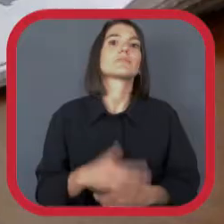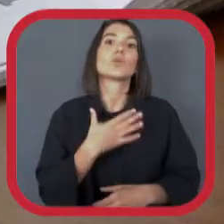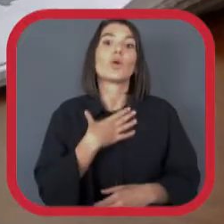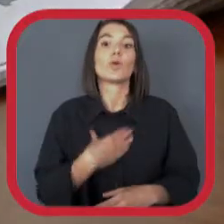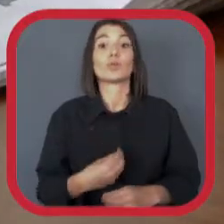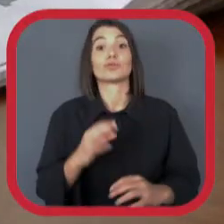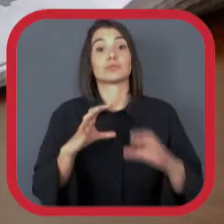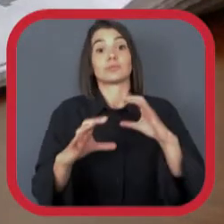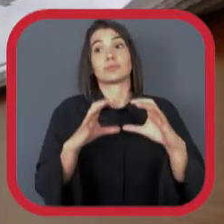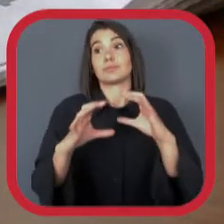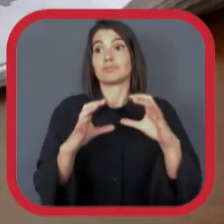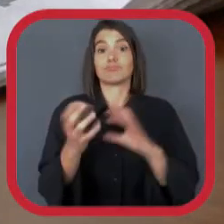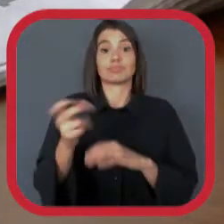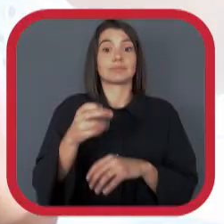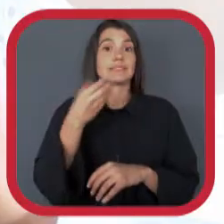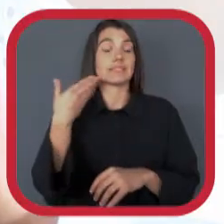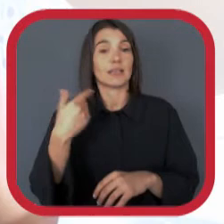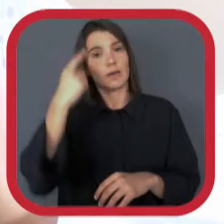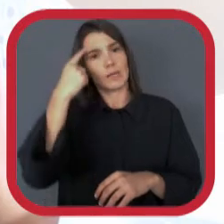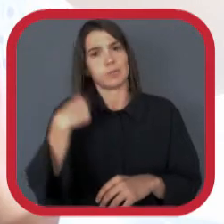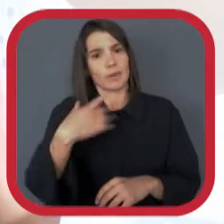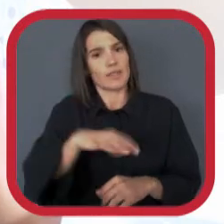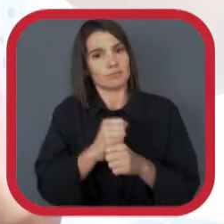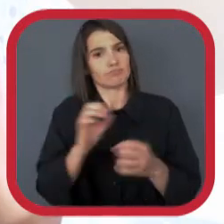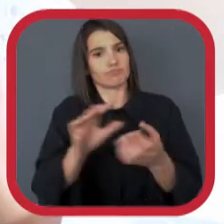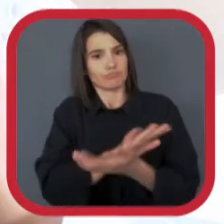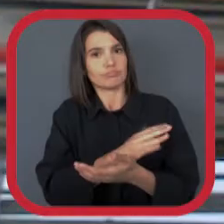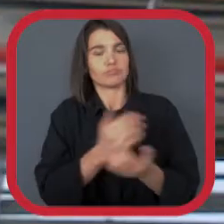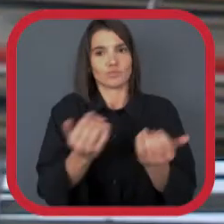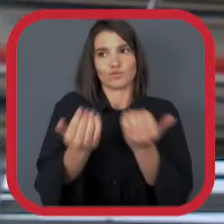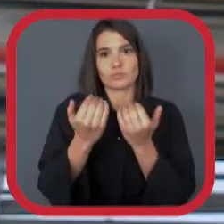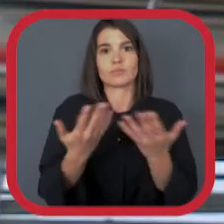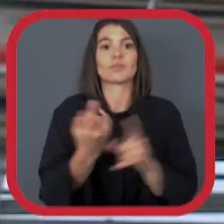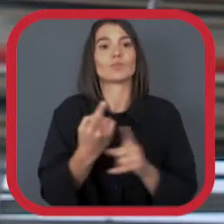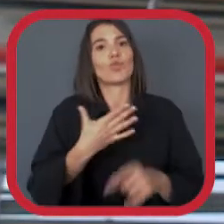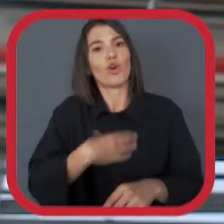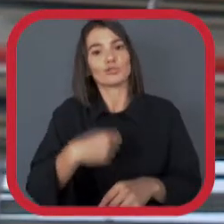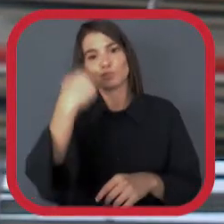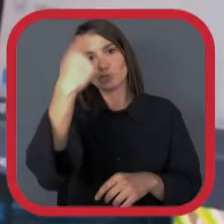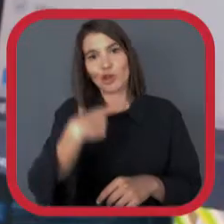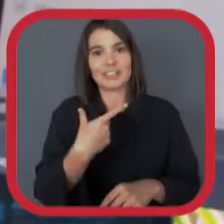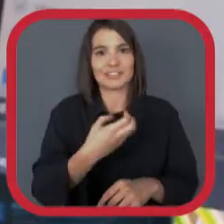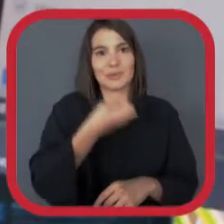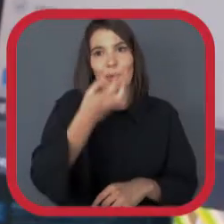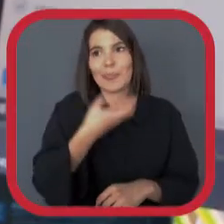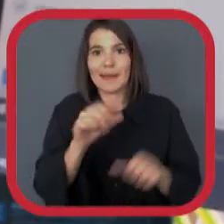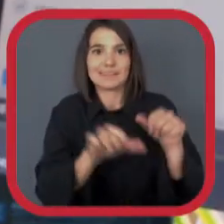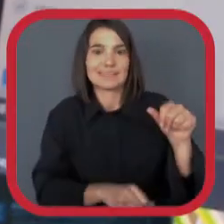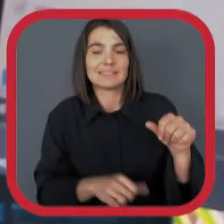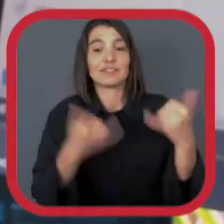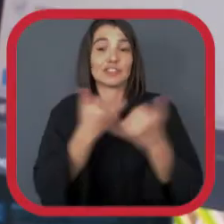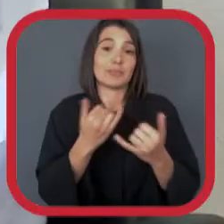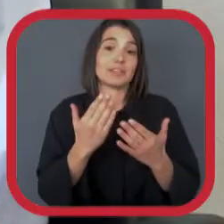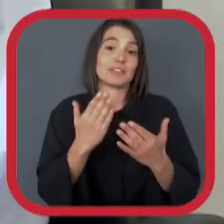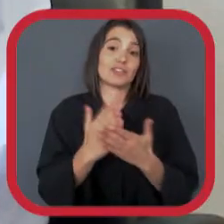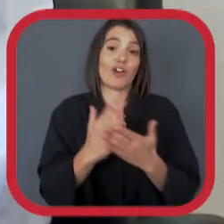O gosto pela comunicação surgiu muito cedo. Eu sabia que queria ser jornalista, eu acho que porque gosto de contar histórias. Felizmente